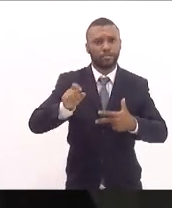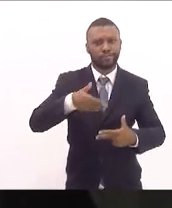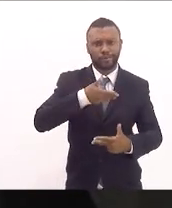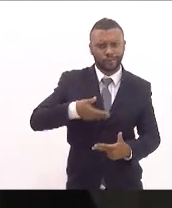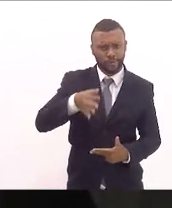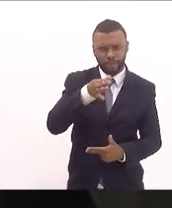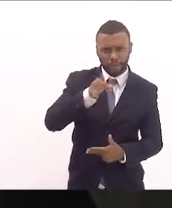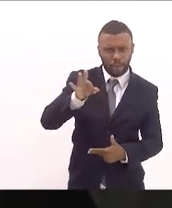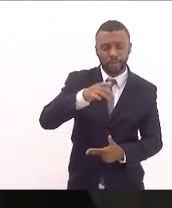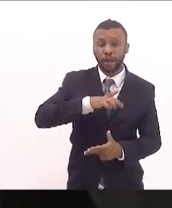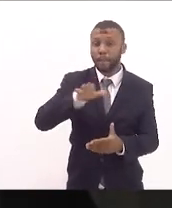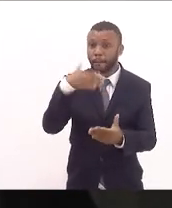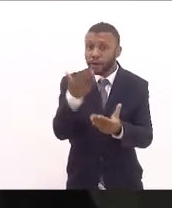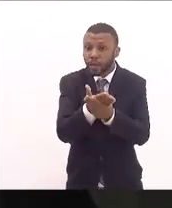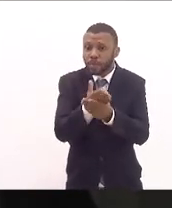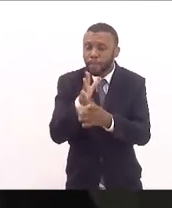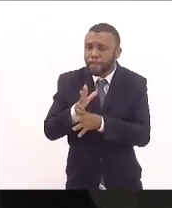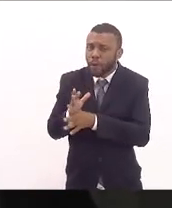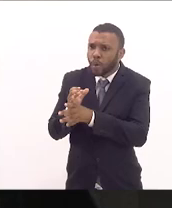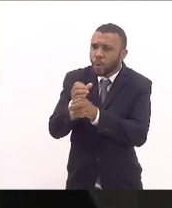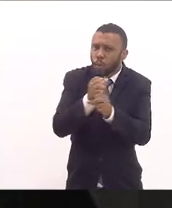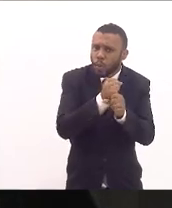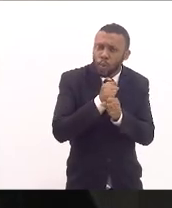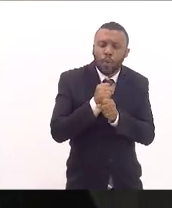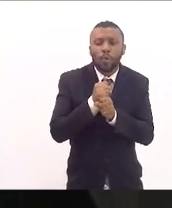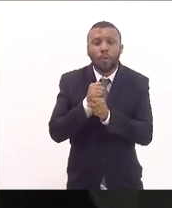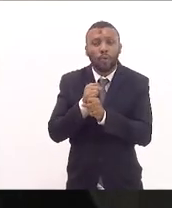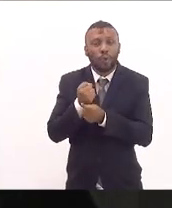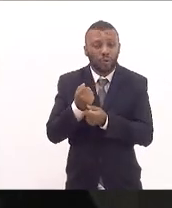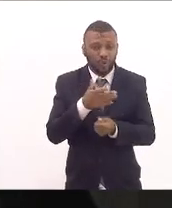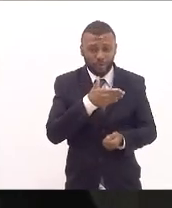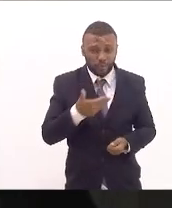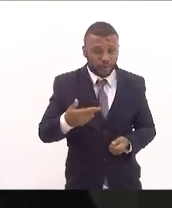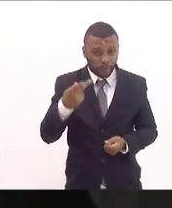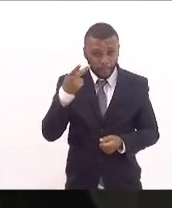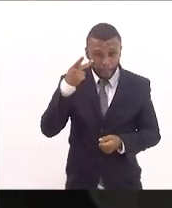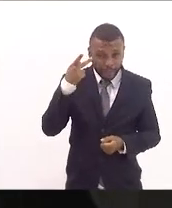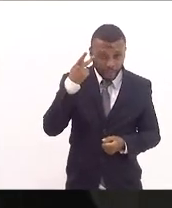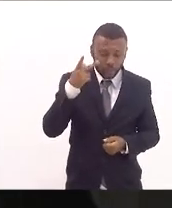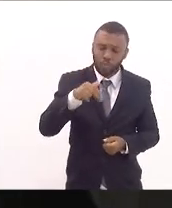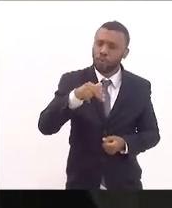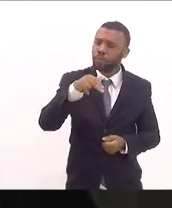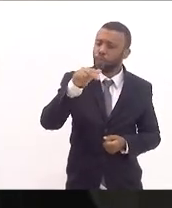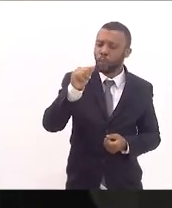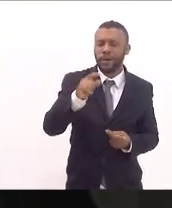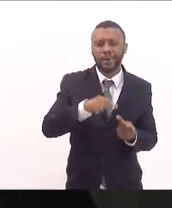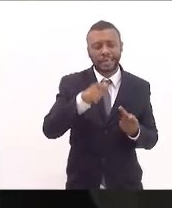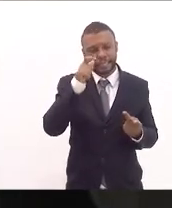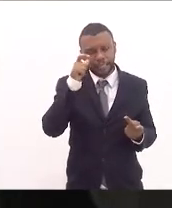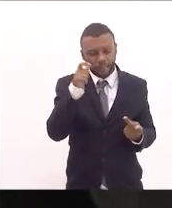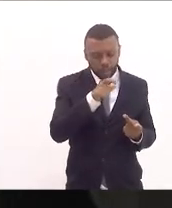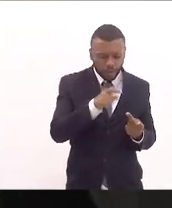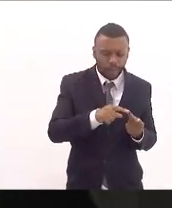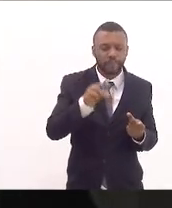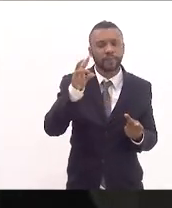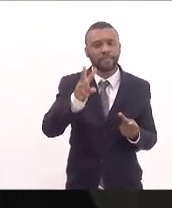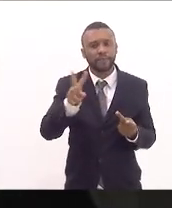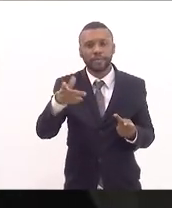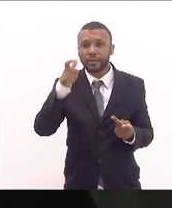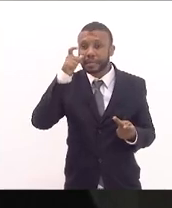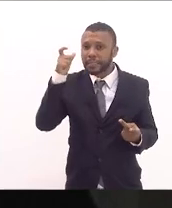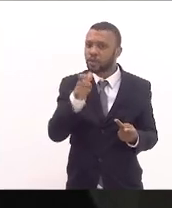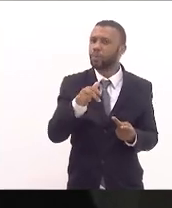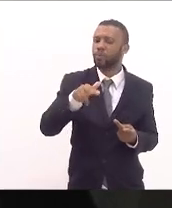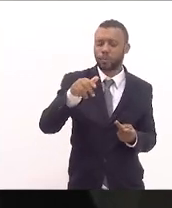auditoria da dívida governo tesão nunca se interessou governo vídeos eu nunca se interessou governo Castro nunca se